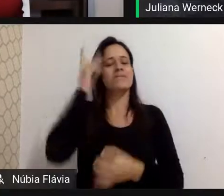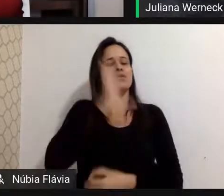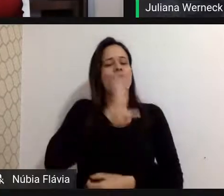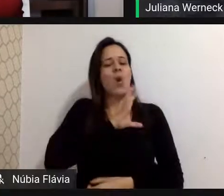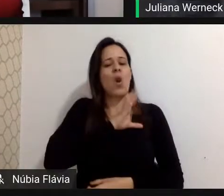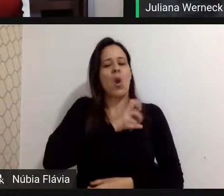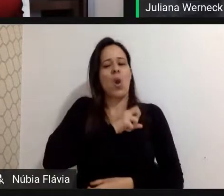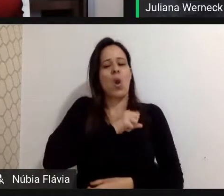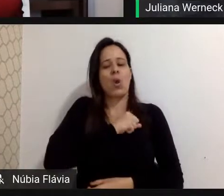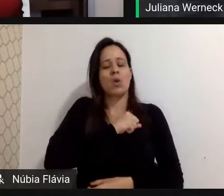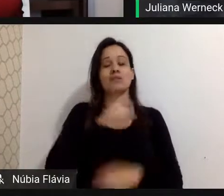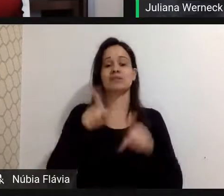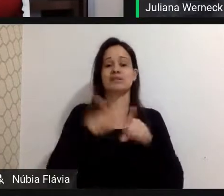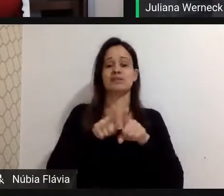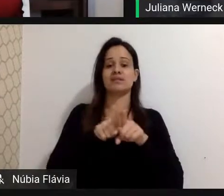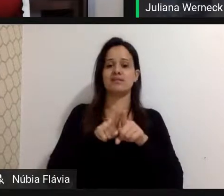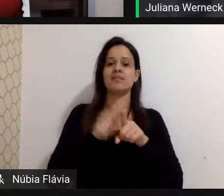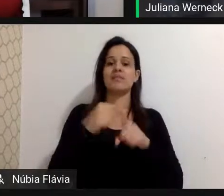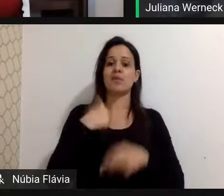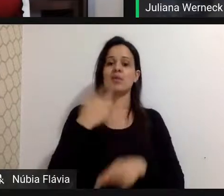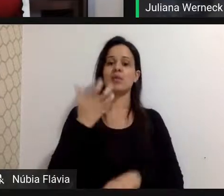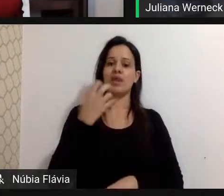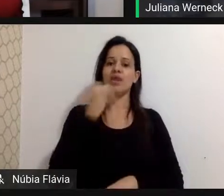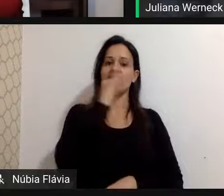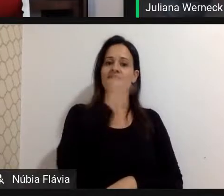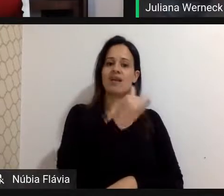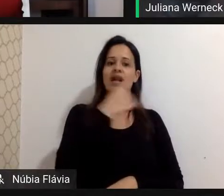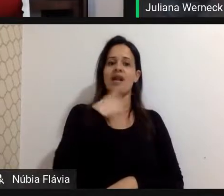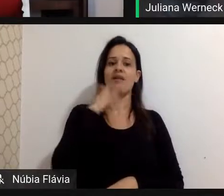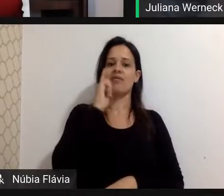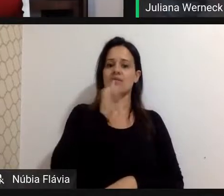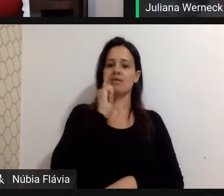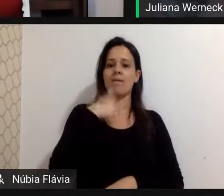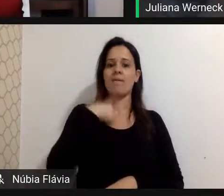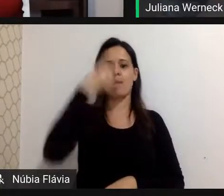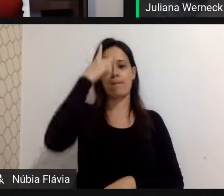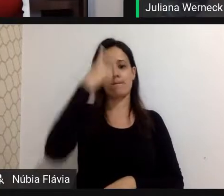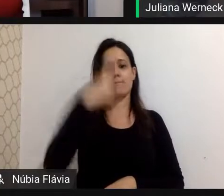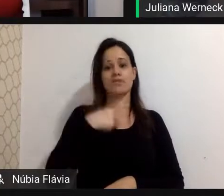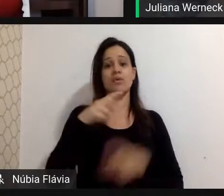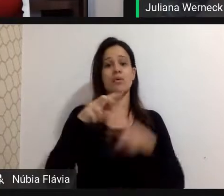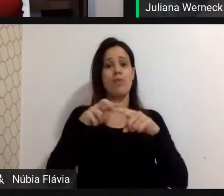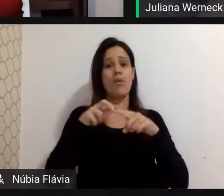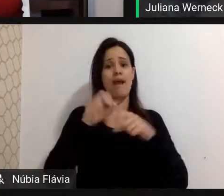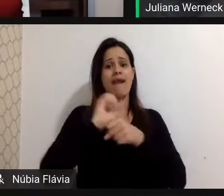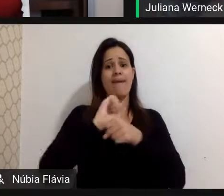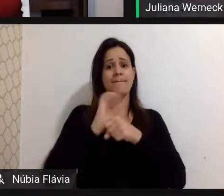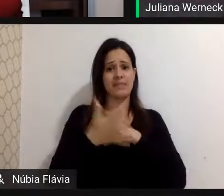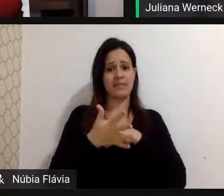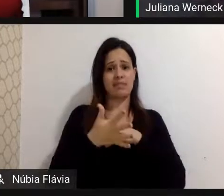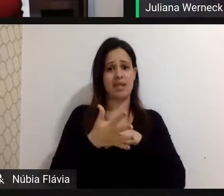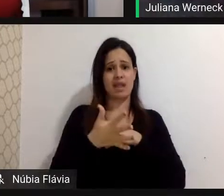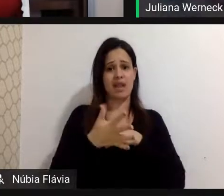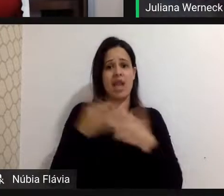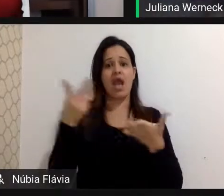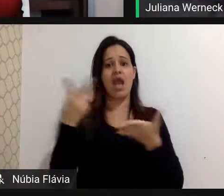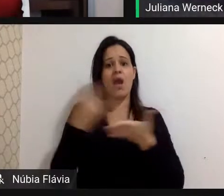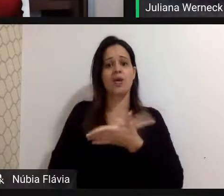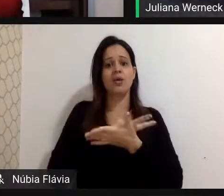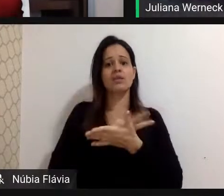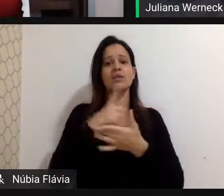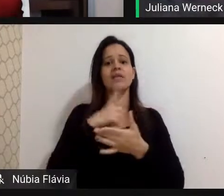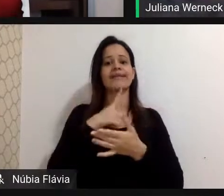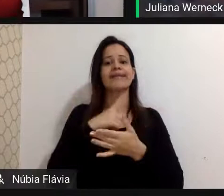E até, Dani, eu queria te dar até o meu depoimento pessoal, porque quando veio a pandemia, a gente, né, teve que ficar no